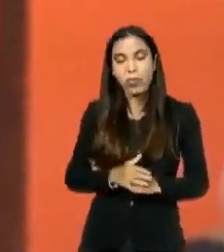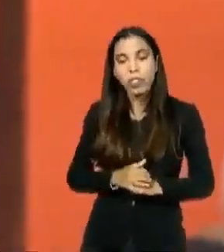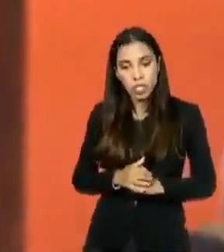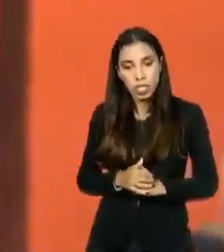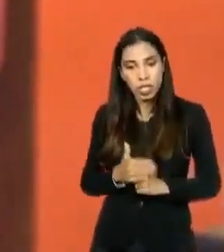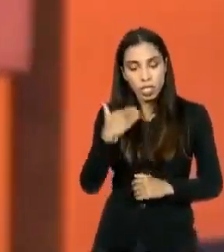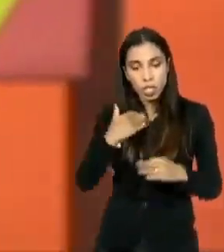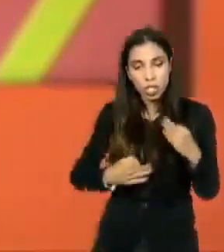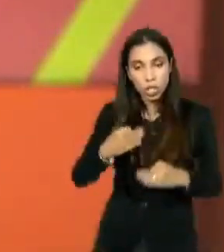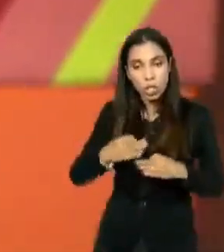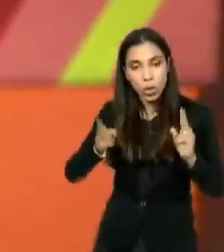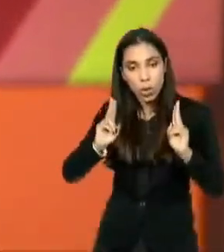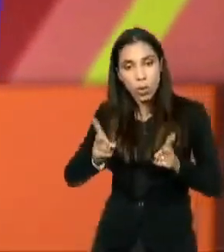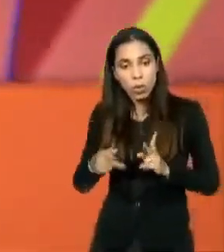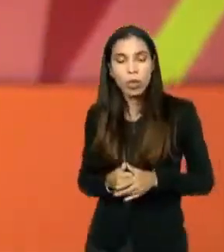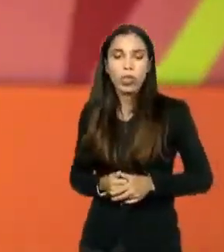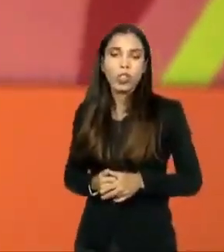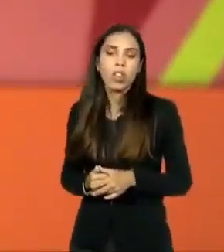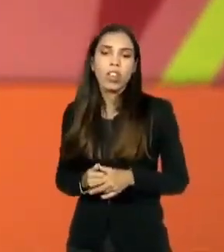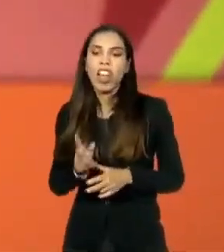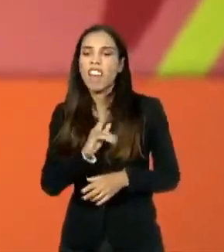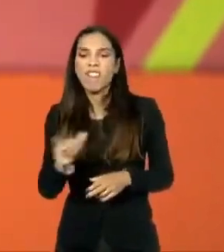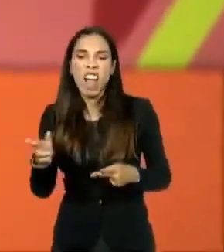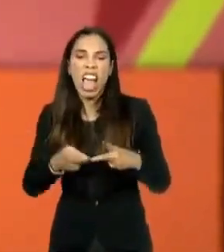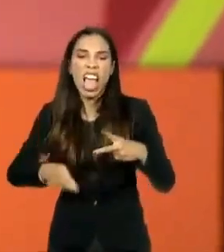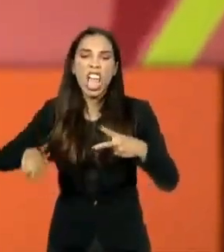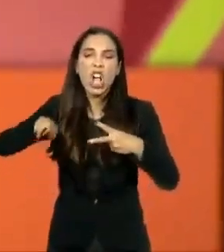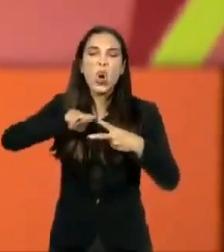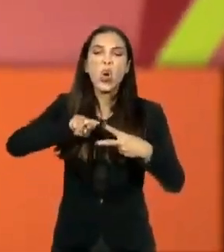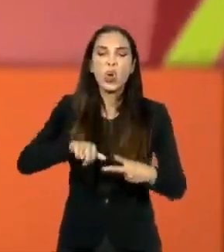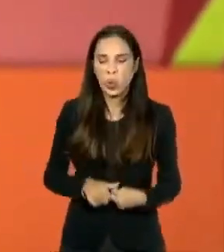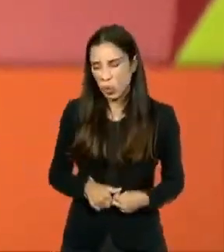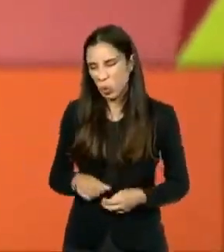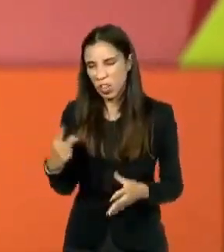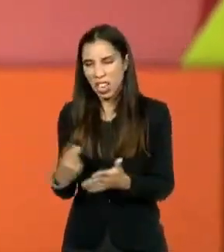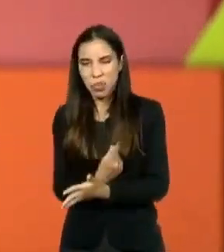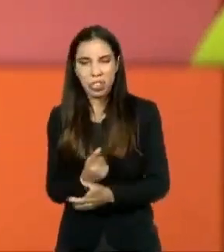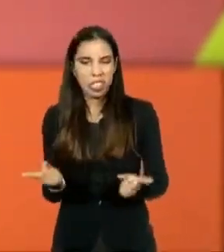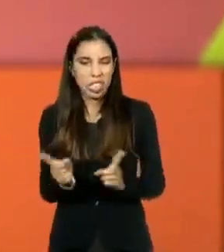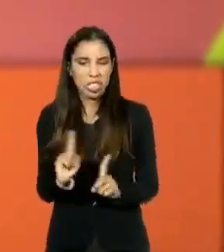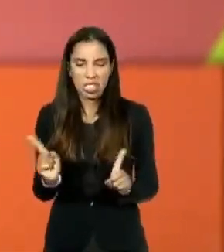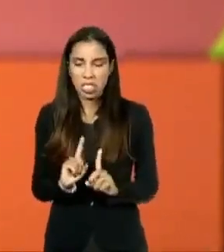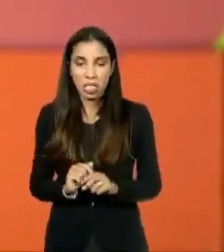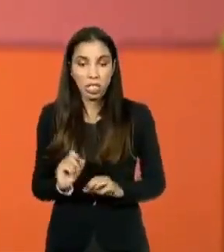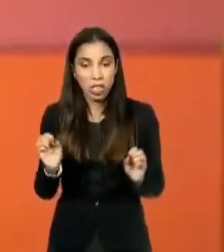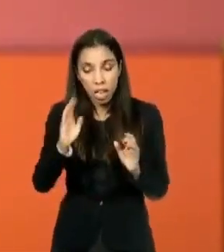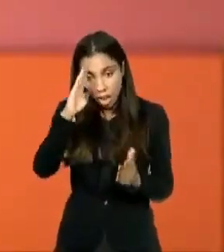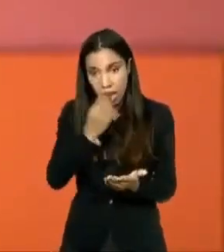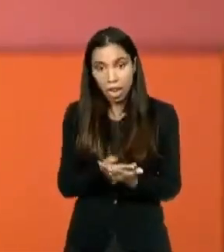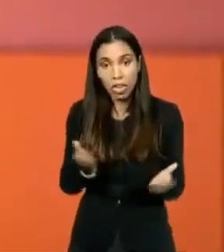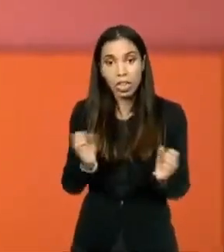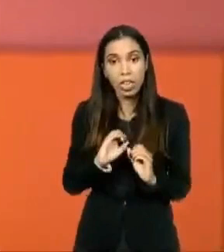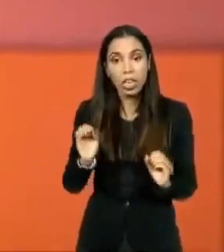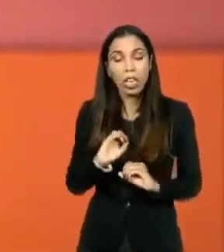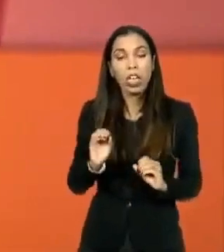judicialmente, mesmo assim as lideranças, não, eles vão recorrer, isso não vai acontecer. Ninguém acreditava nisso. Aí o Papa